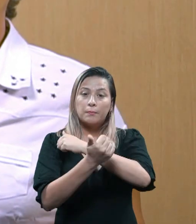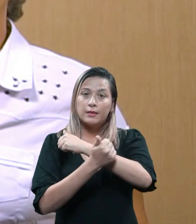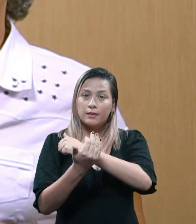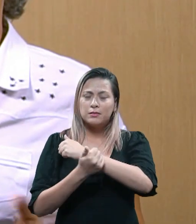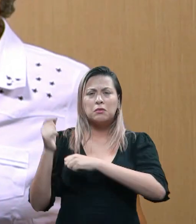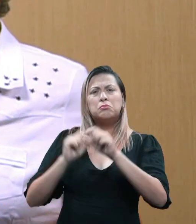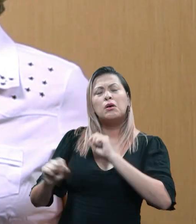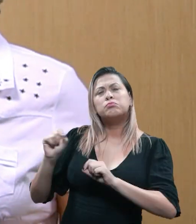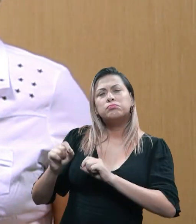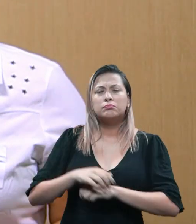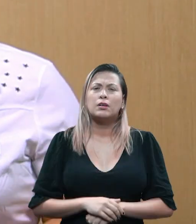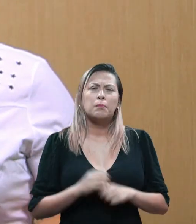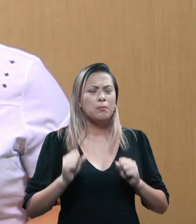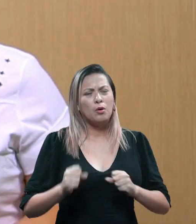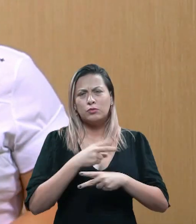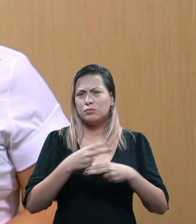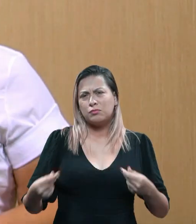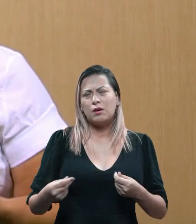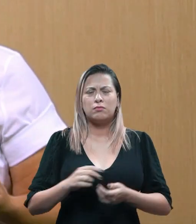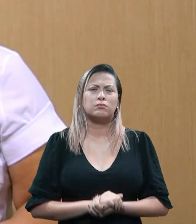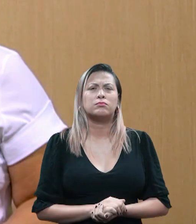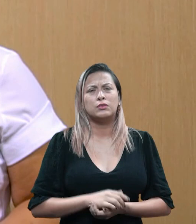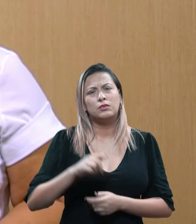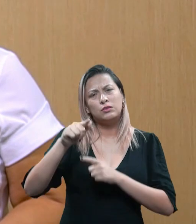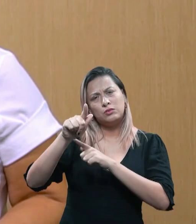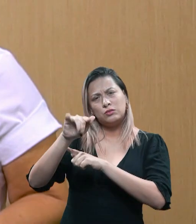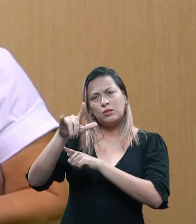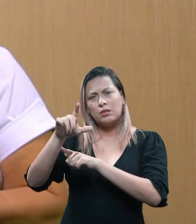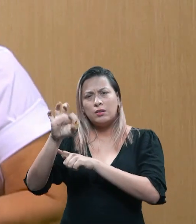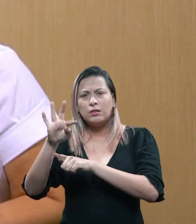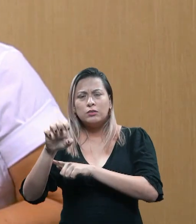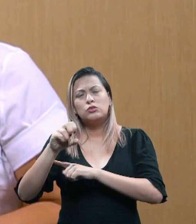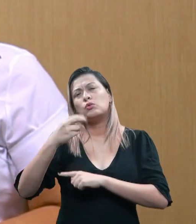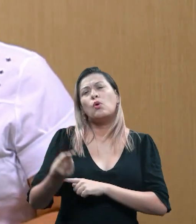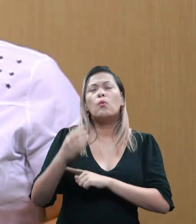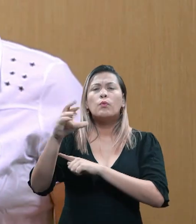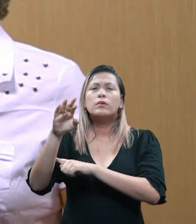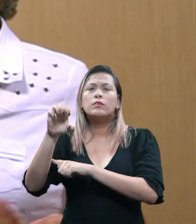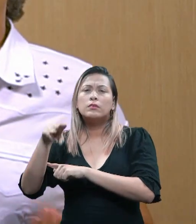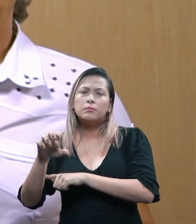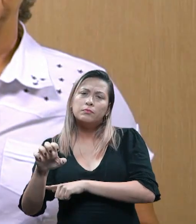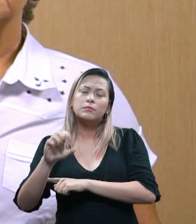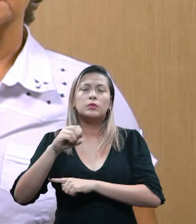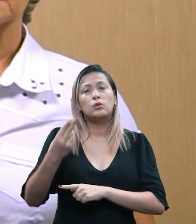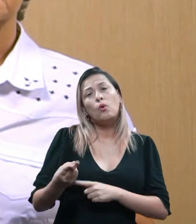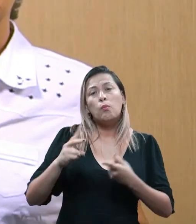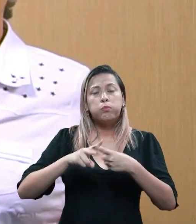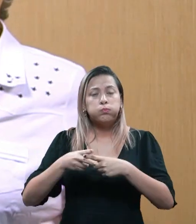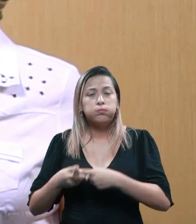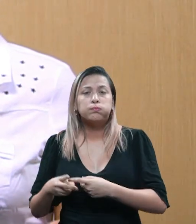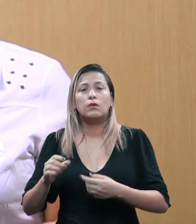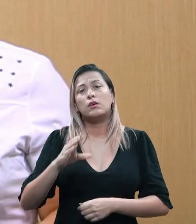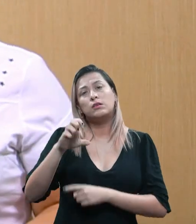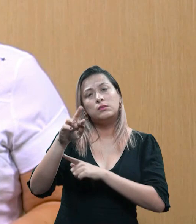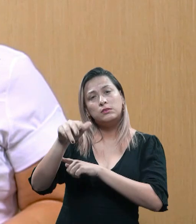ser feita de várias maneiras, com gilete, com creme depilatório, com depilador elétrico, com pinça,